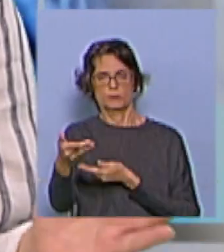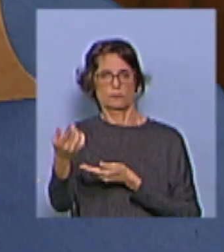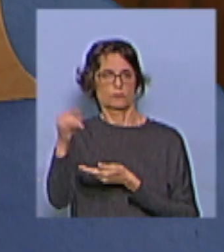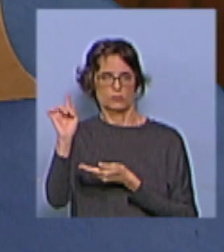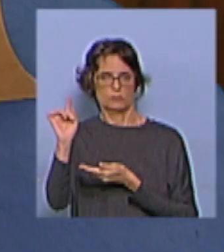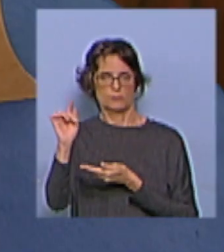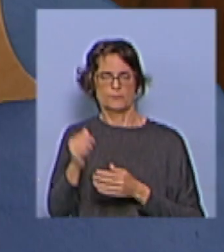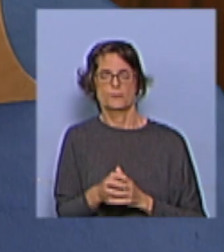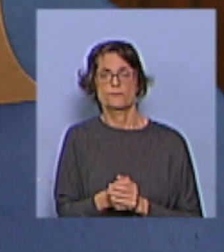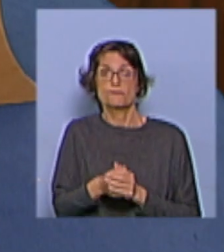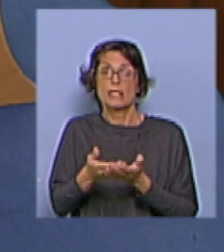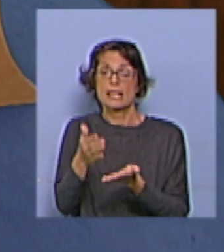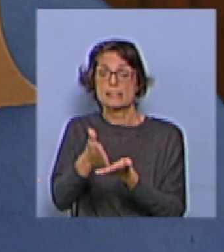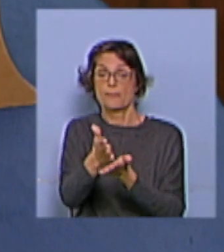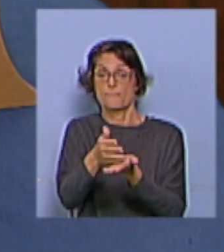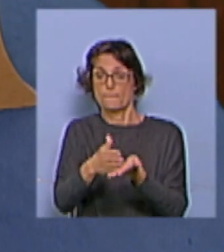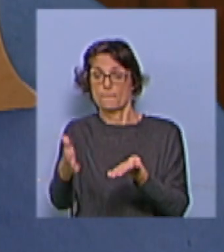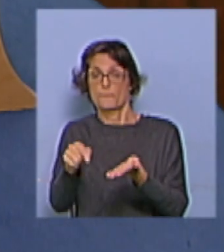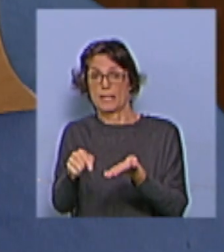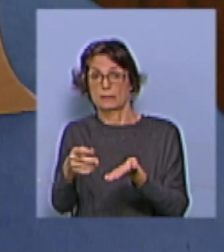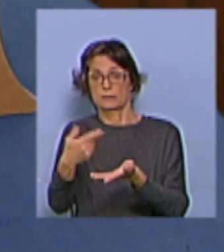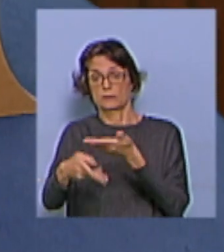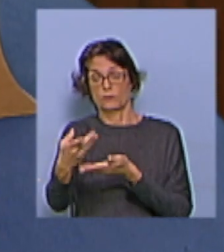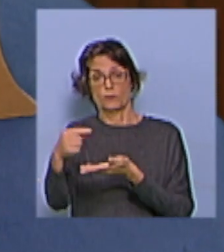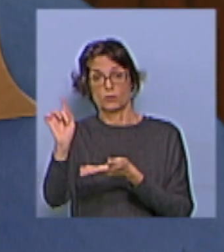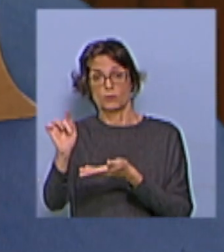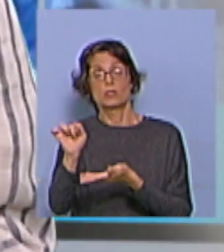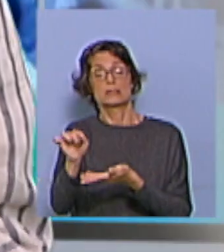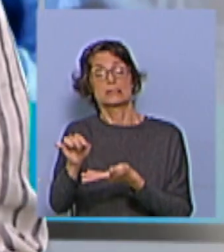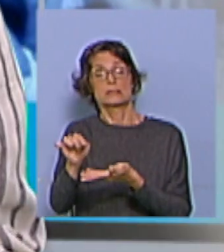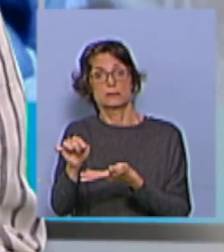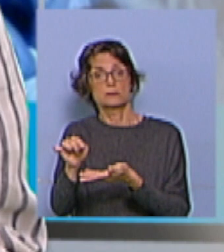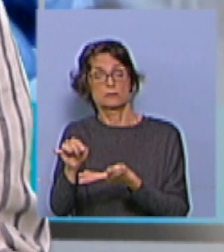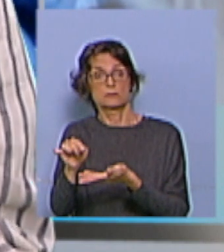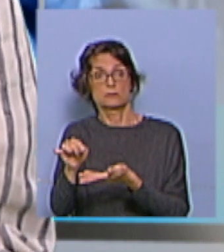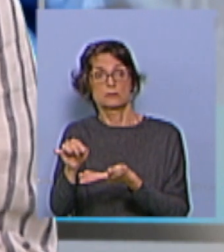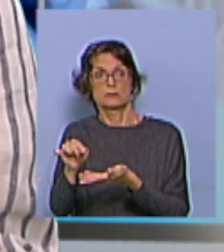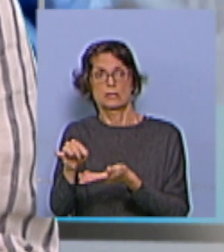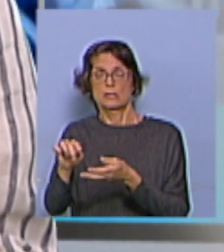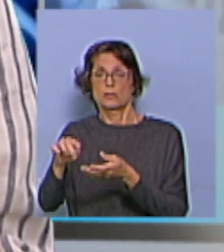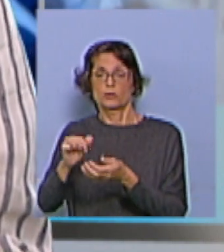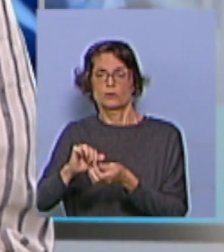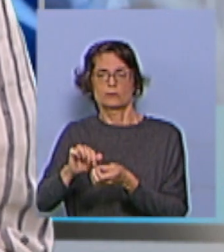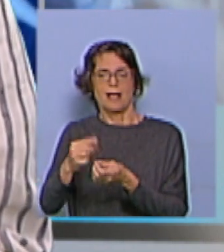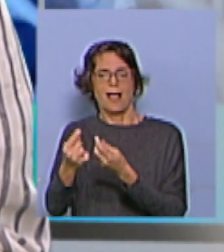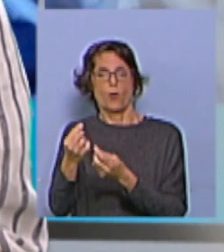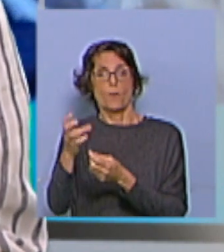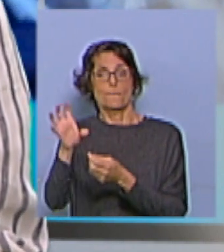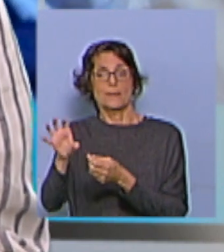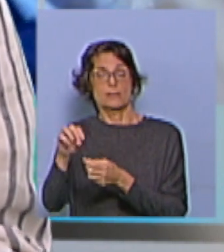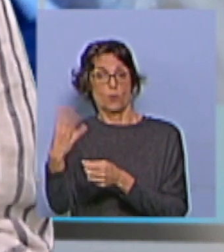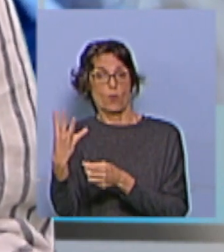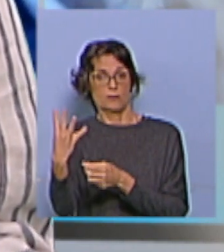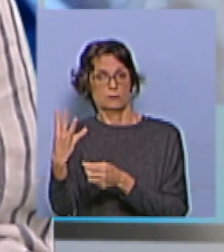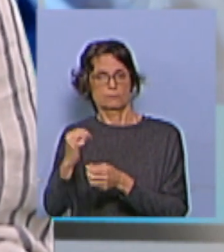digamos. E essa parte a fundo perdido é que tem, digamos, a oposição de 4 países relativamente